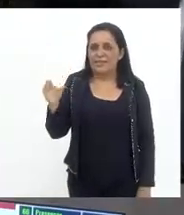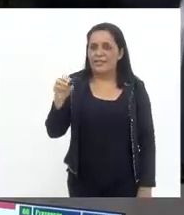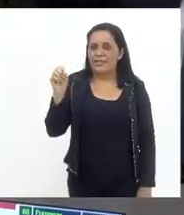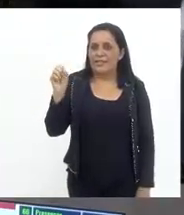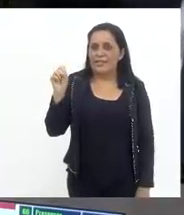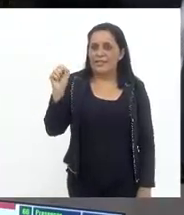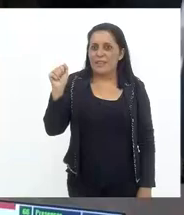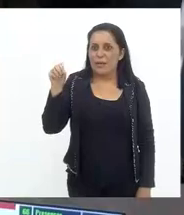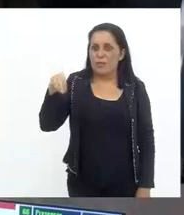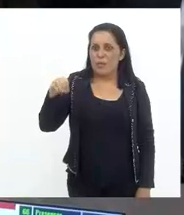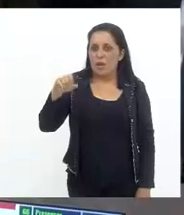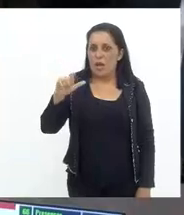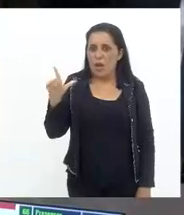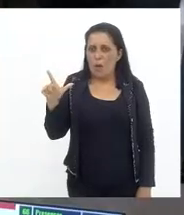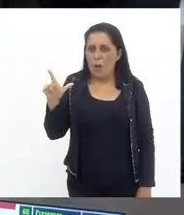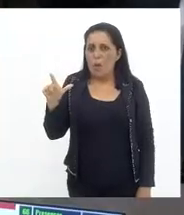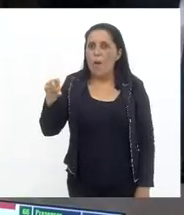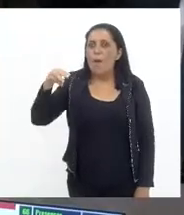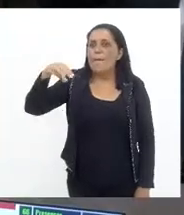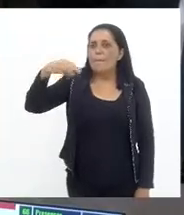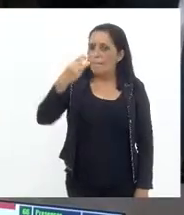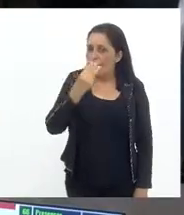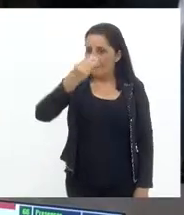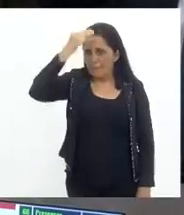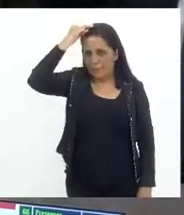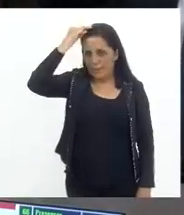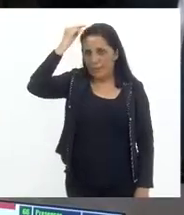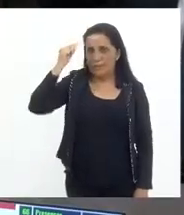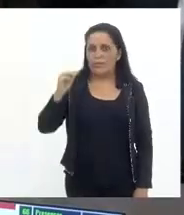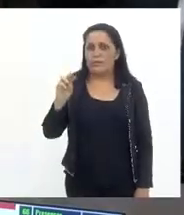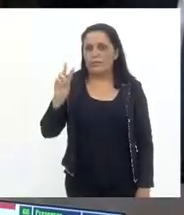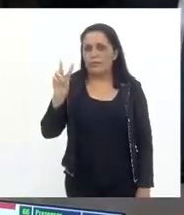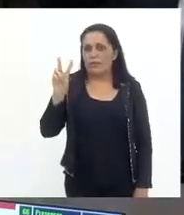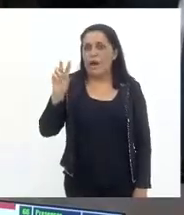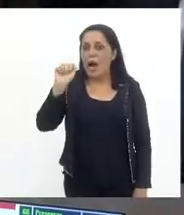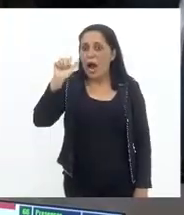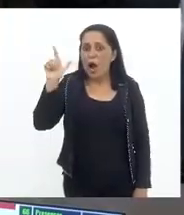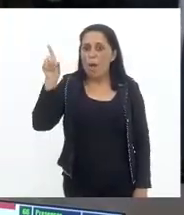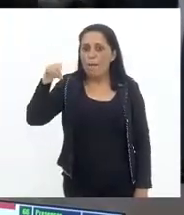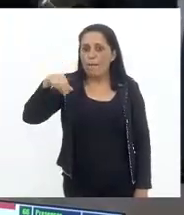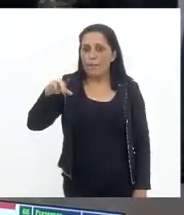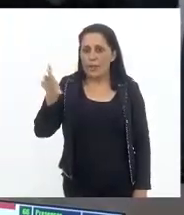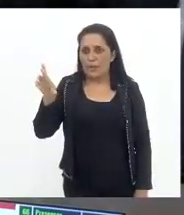Adriana. Márcio Pacheco, Jalmir,